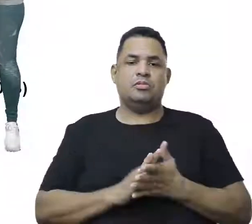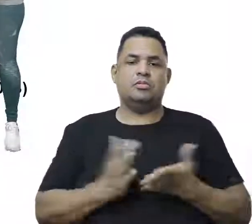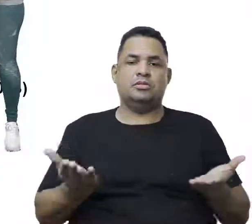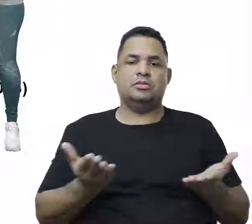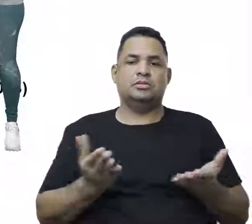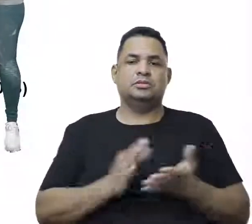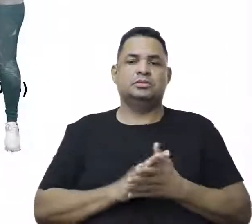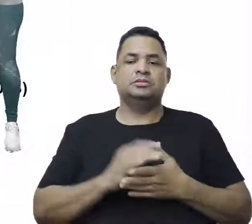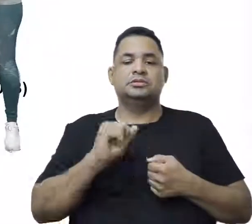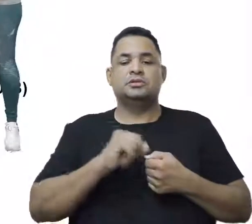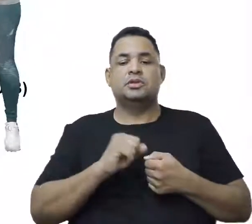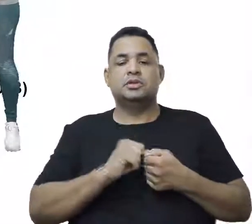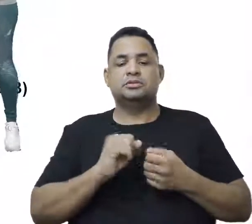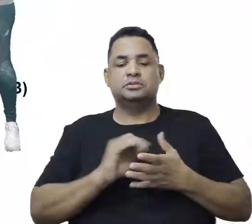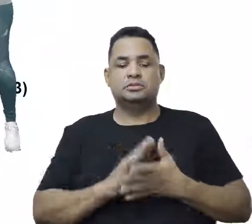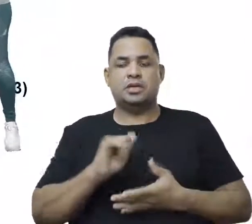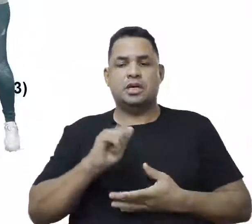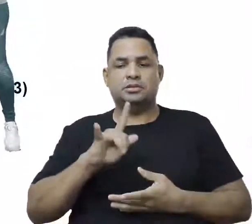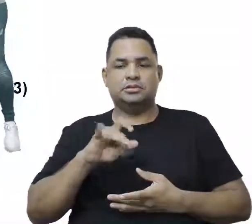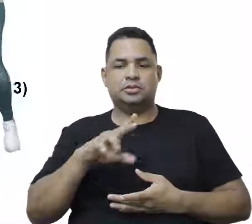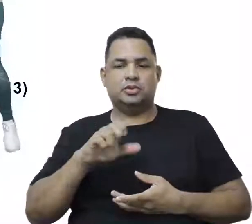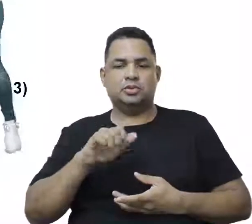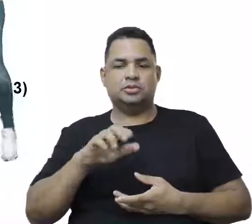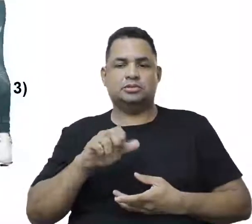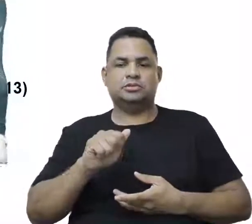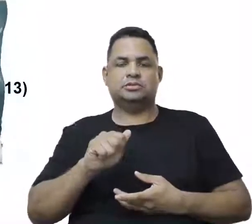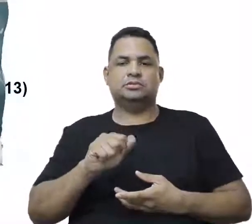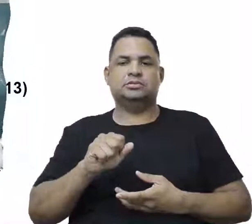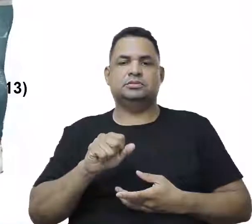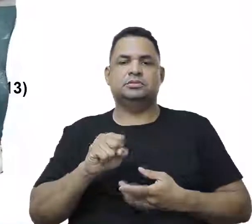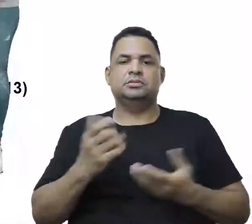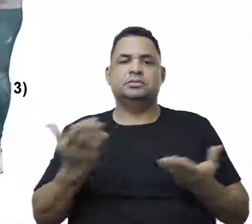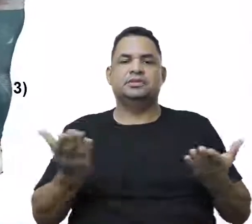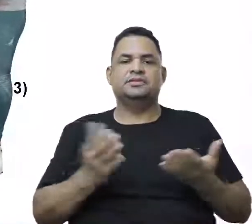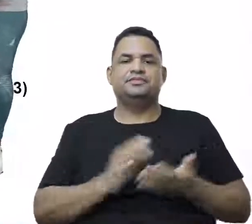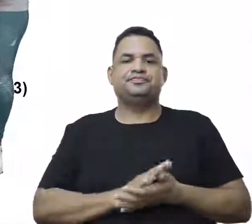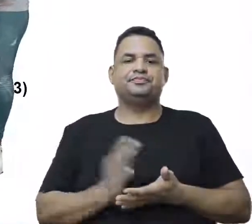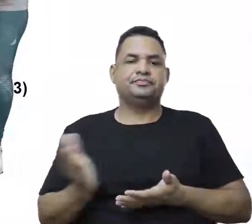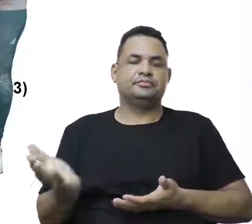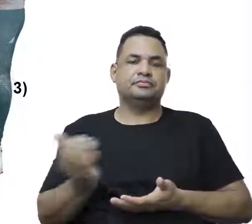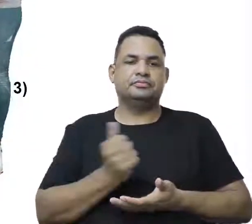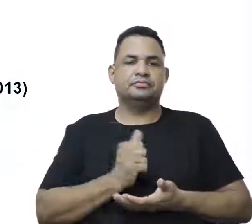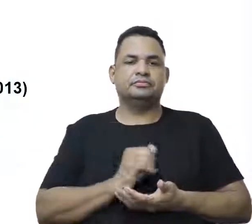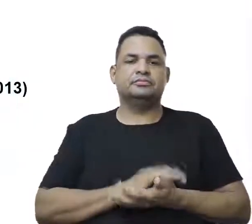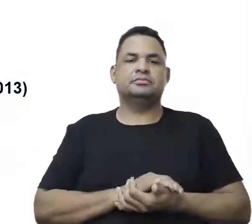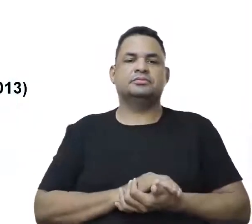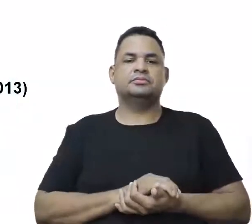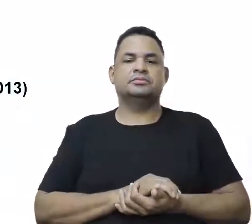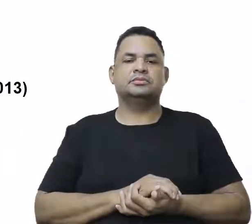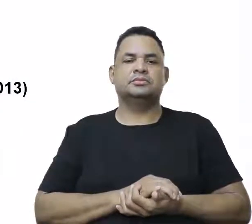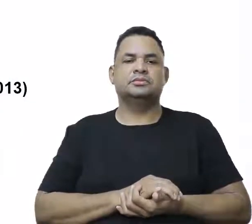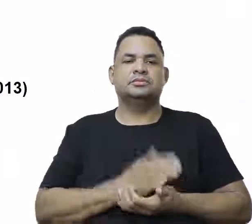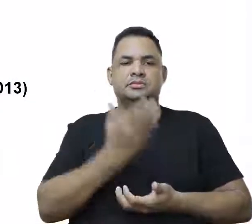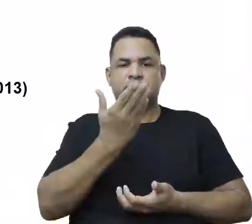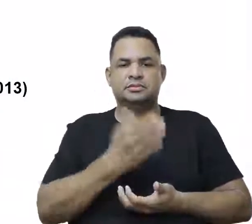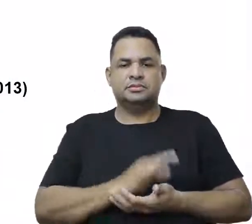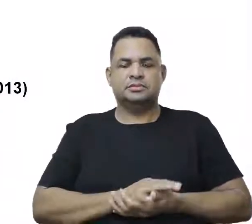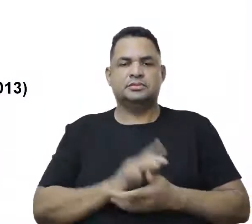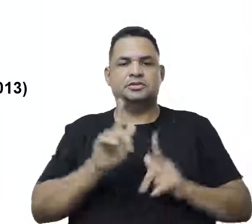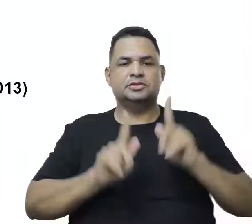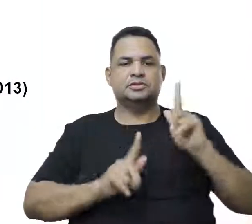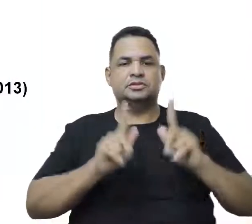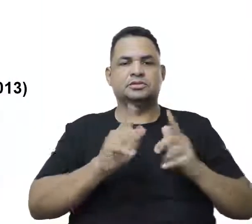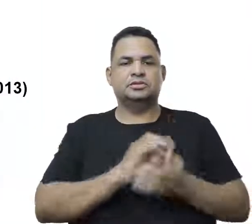reações, ações e atitudes. Isso é um somatório. Exato. Então, agora vamos ver um pouquinho mais sobre essa questão dos gestos